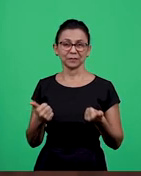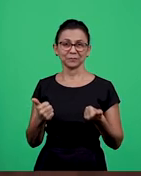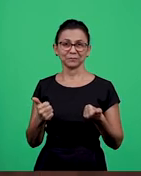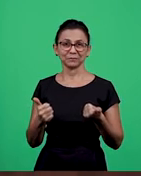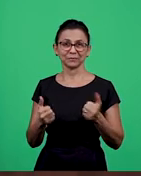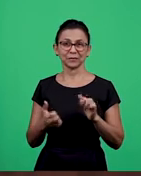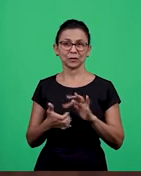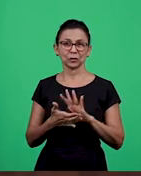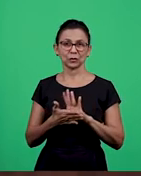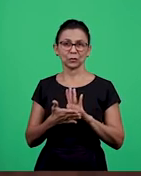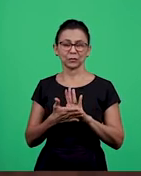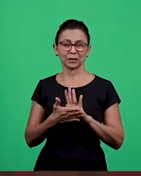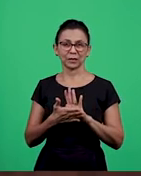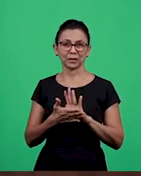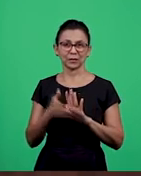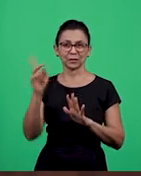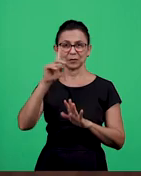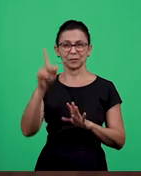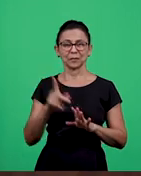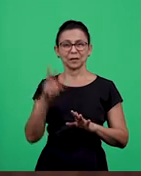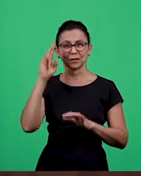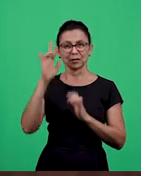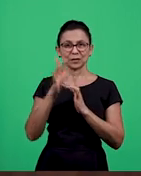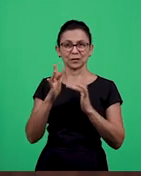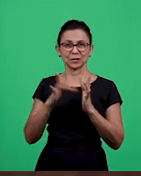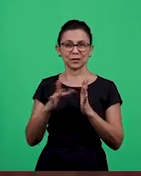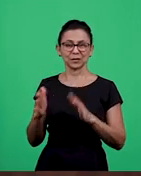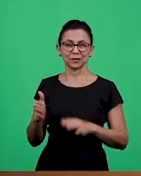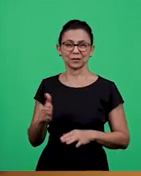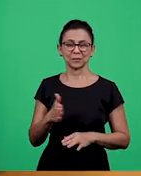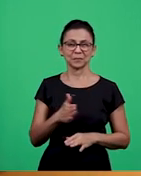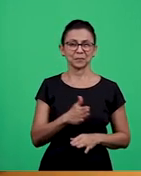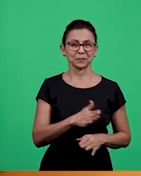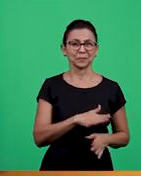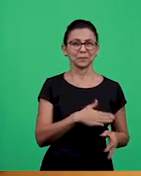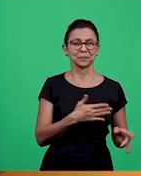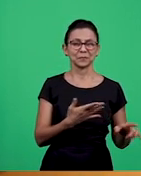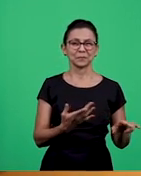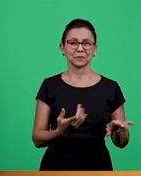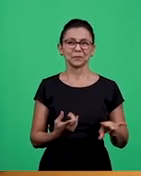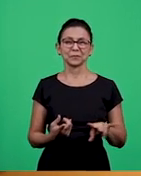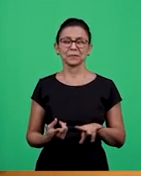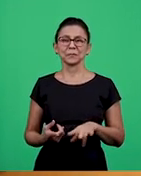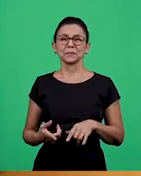Vamos cantar este louvor e a paz do Senhor Jesus. Música.